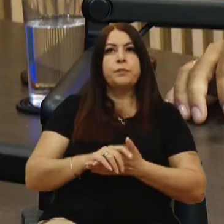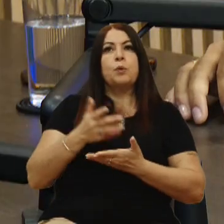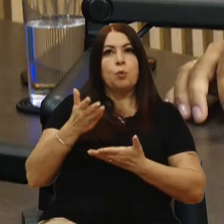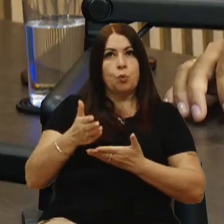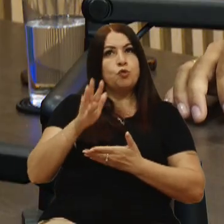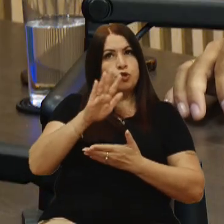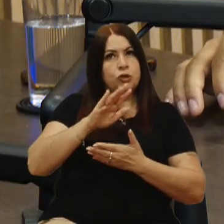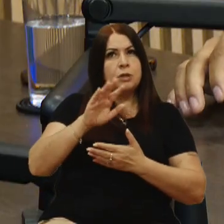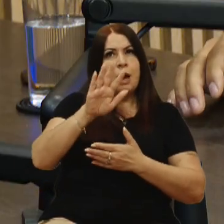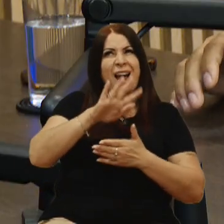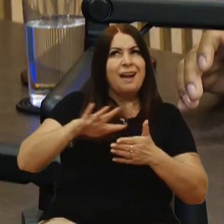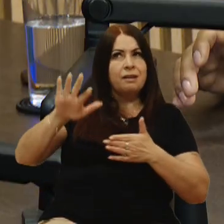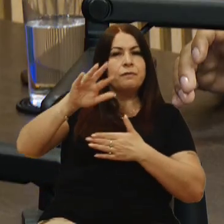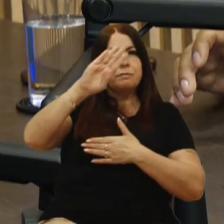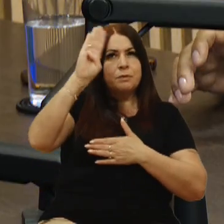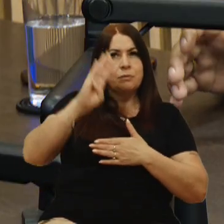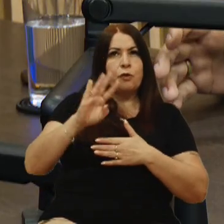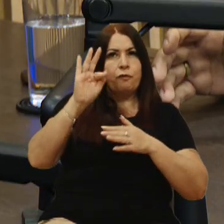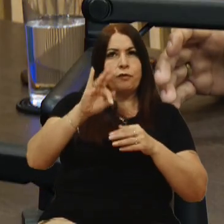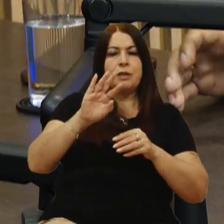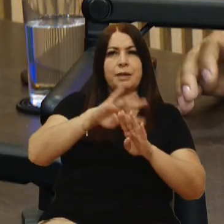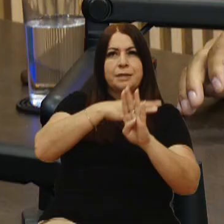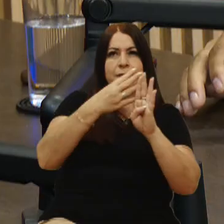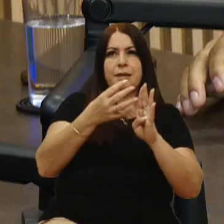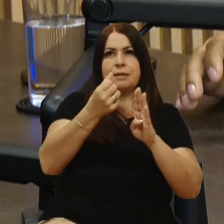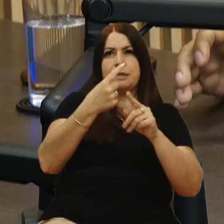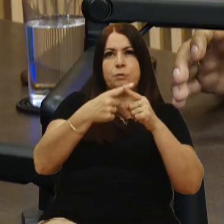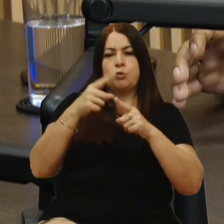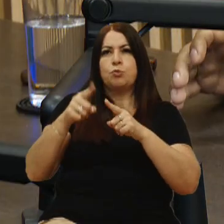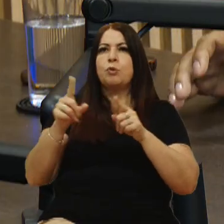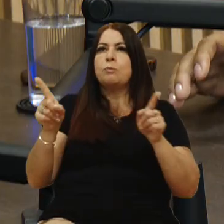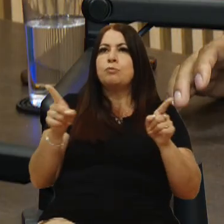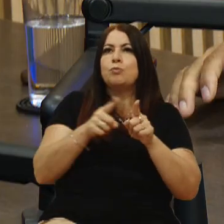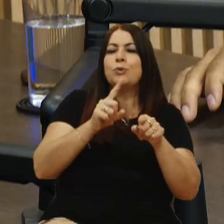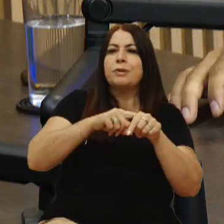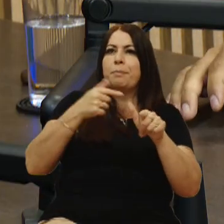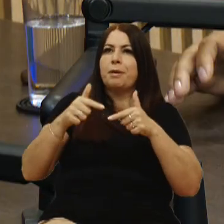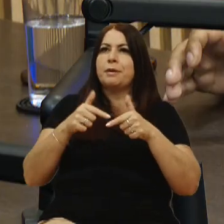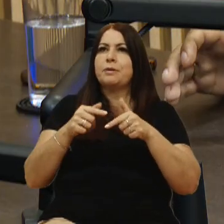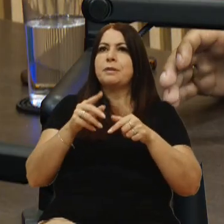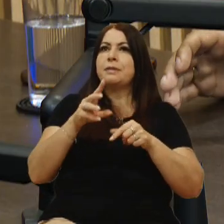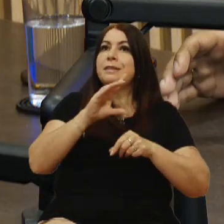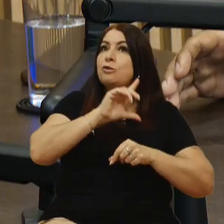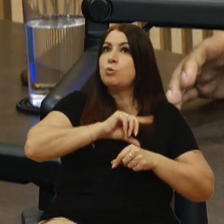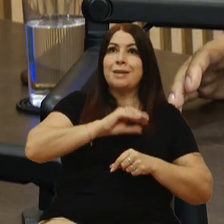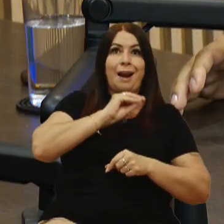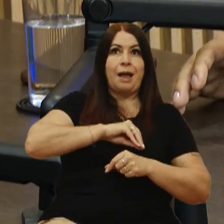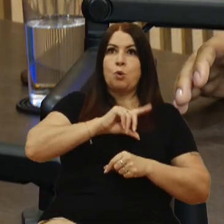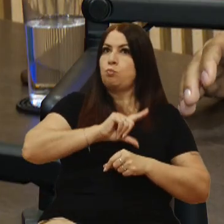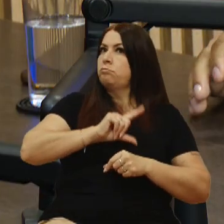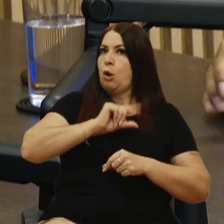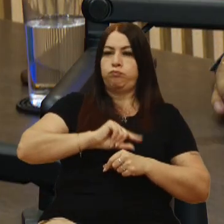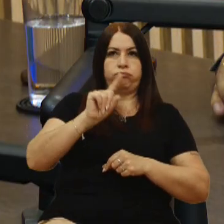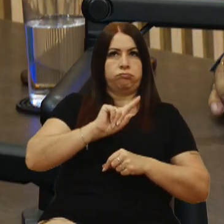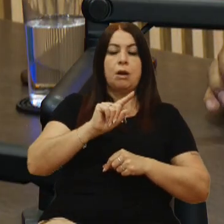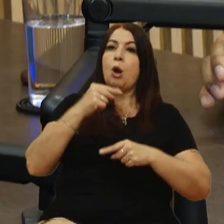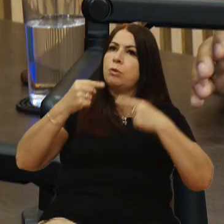nível nacional, o fim da escala 6x1, a redução da jornada de trabalho sem redução de salário é o debate nacional.